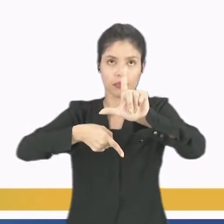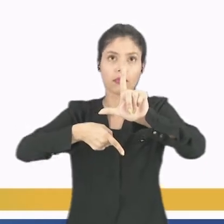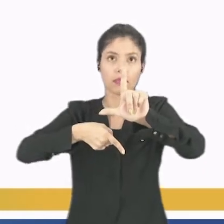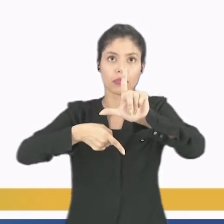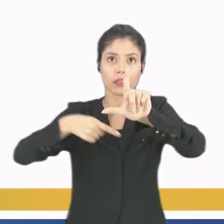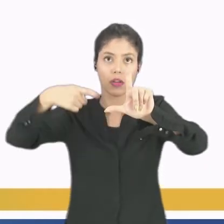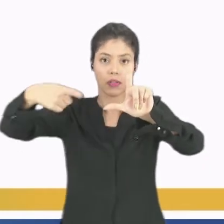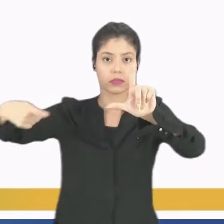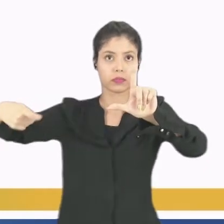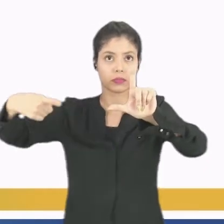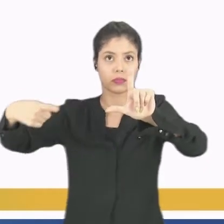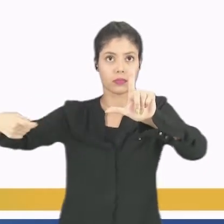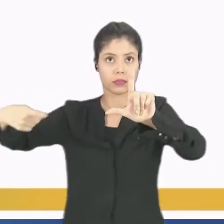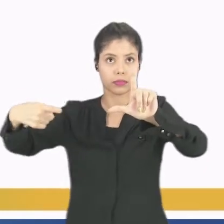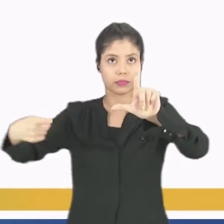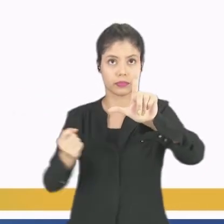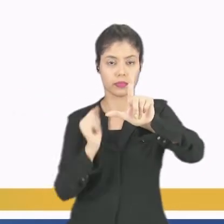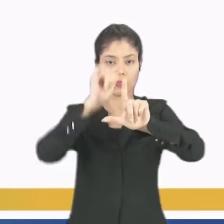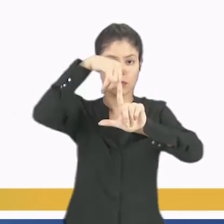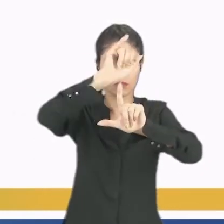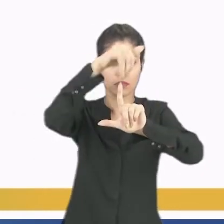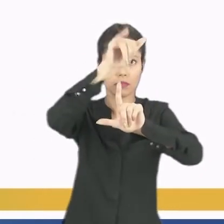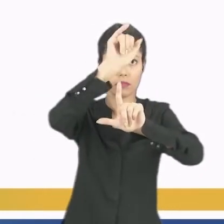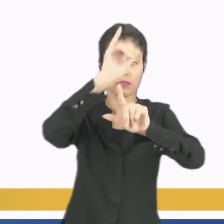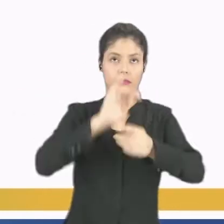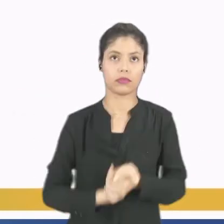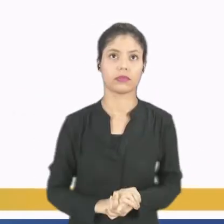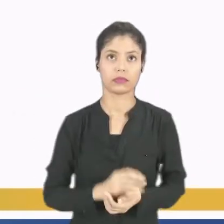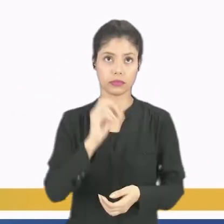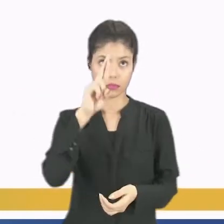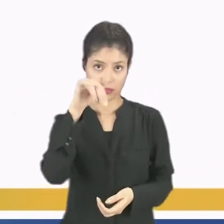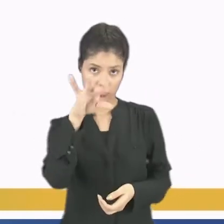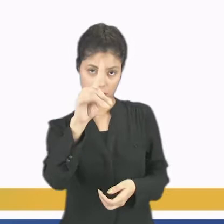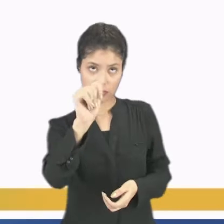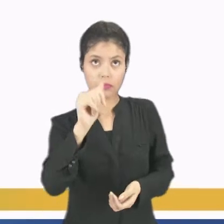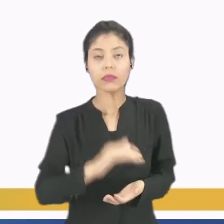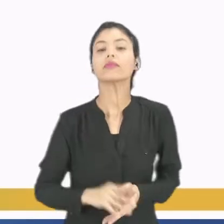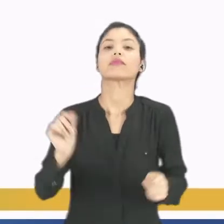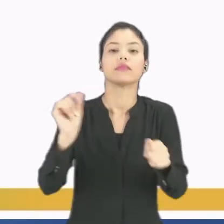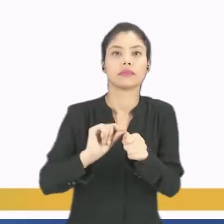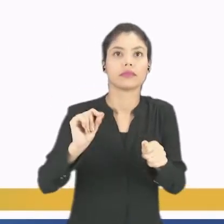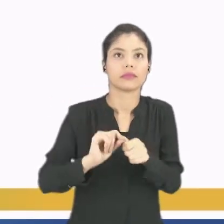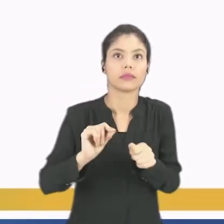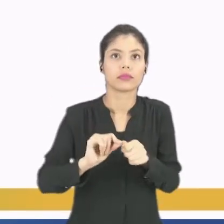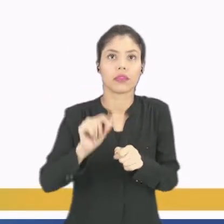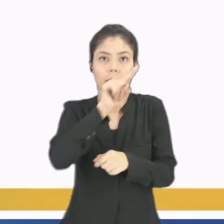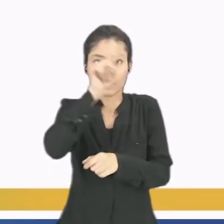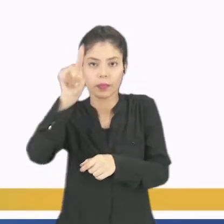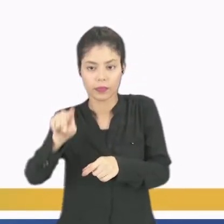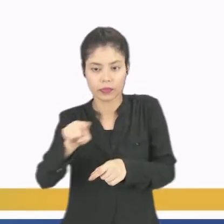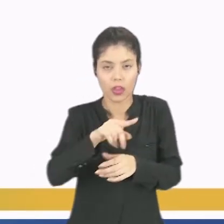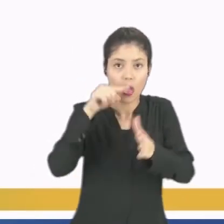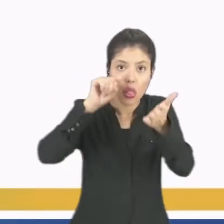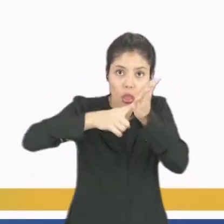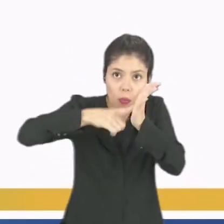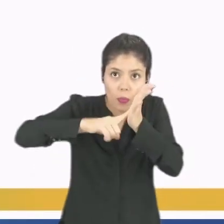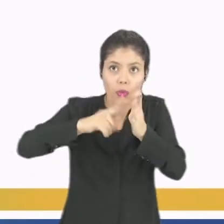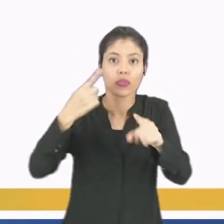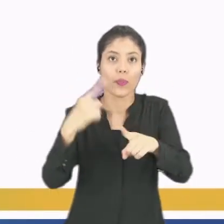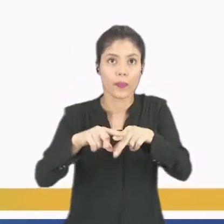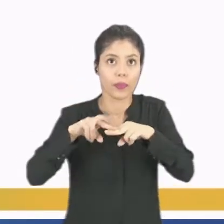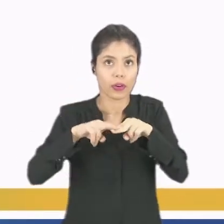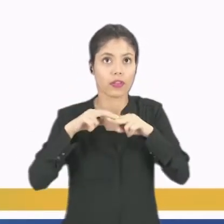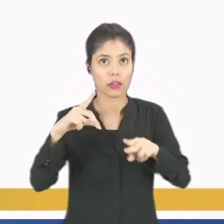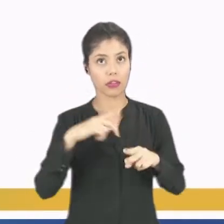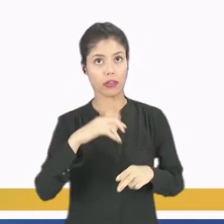eixo das abscissas, e o eixo y, que é o eixo das ordenadas. Eles formam as coordenadas dos pontos. Por isso que esse ponto aqui